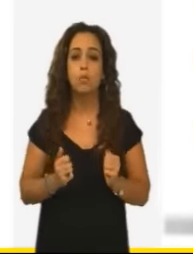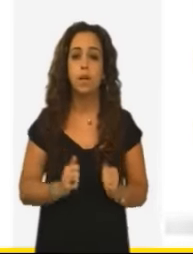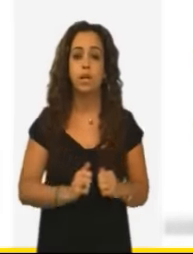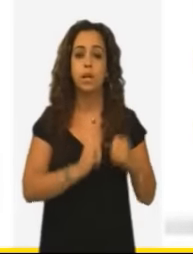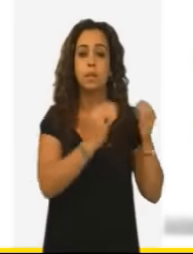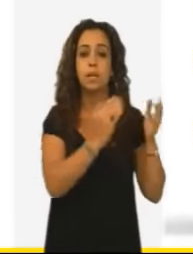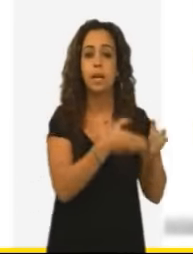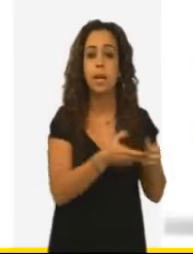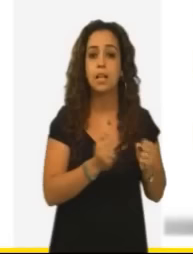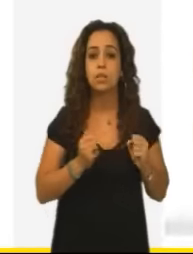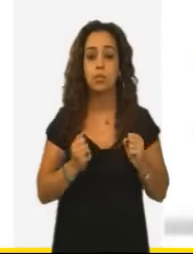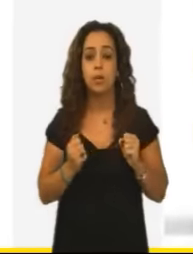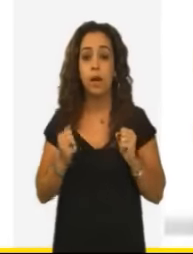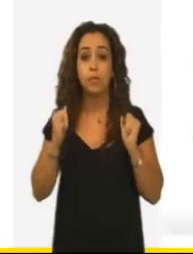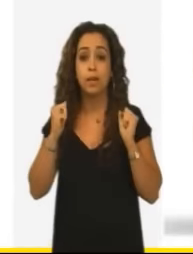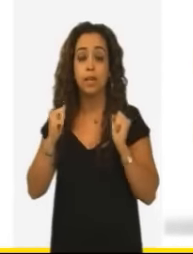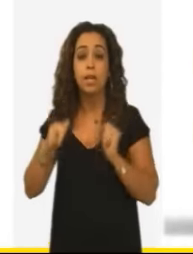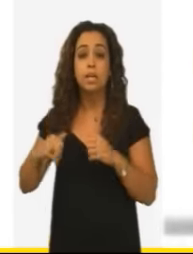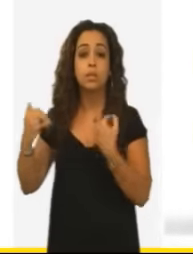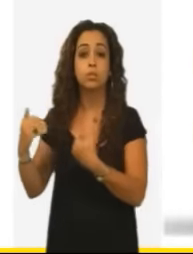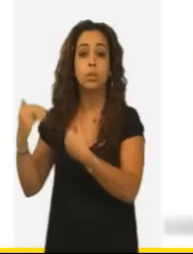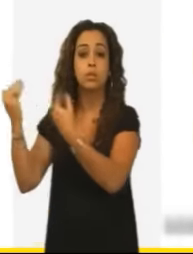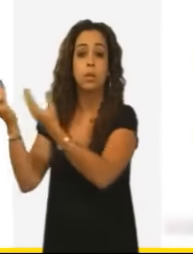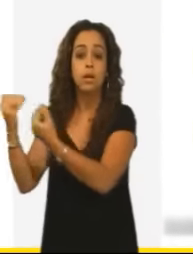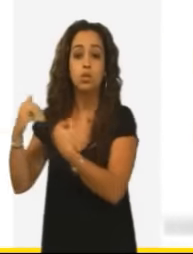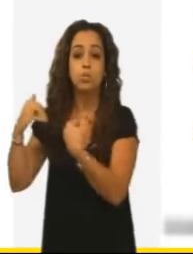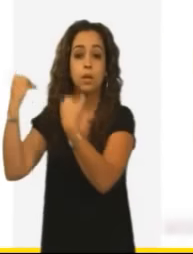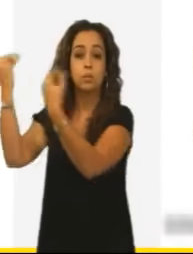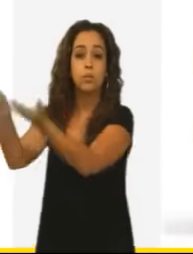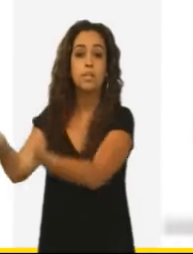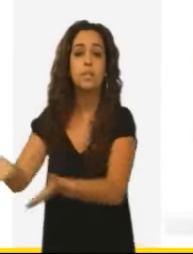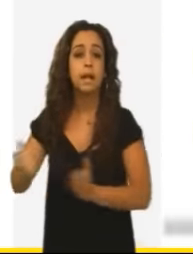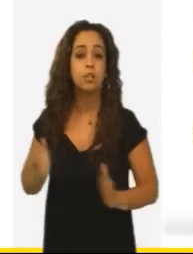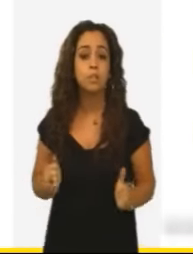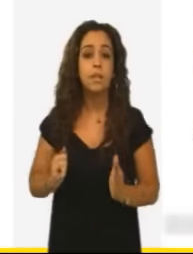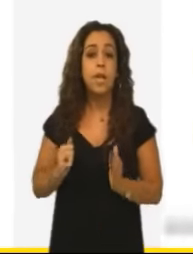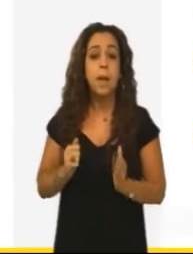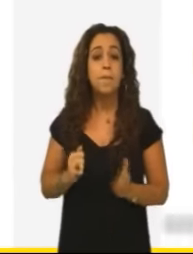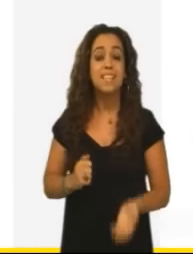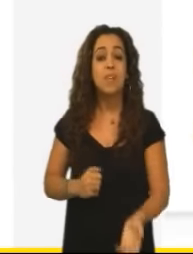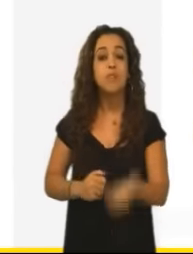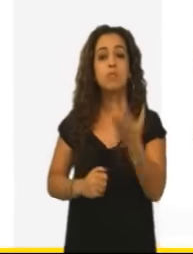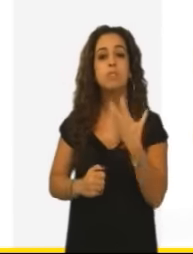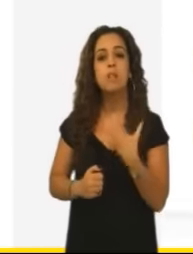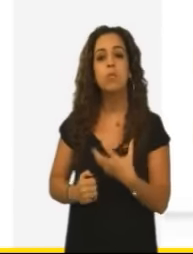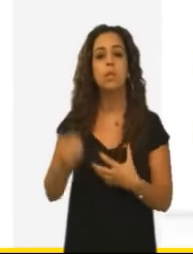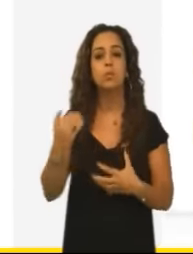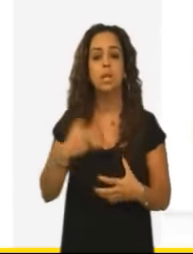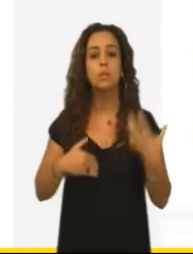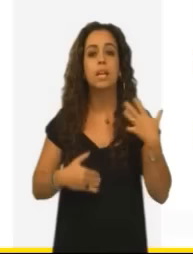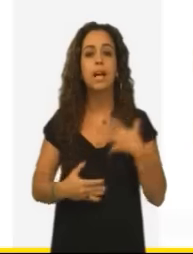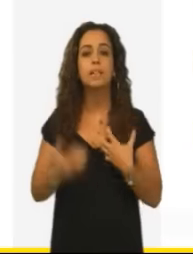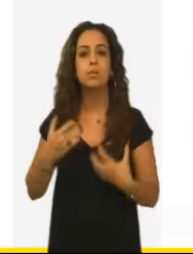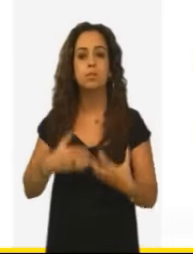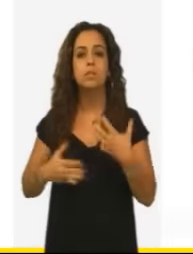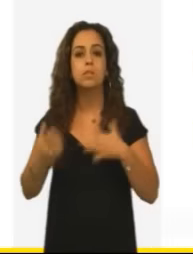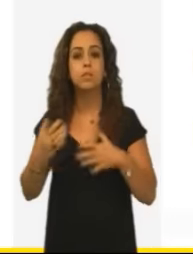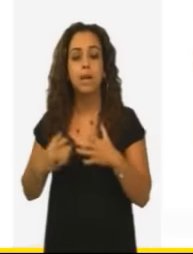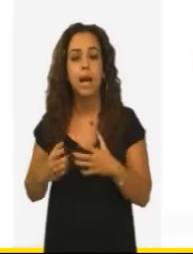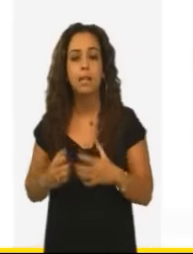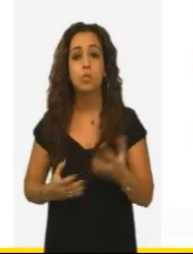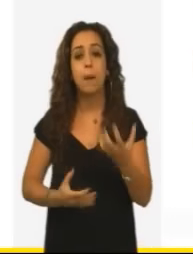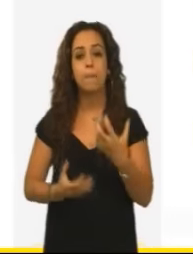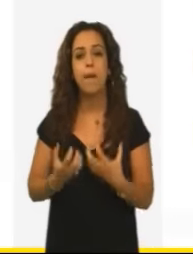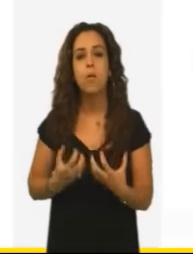curso, eu sou a Rafaela na minha casa, eu sou a Rafaela dentro de uma universidade. Mas a função que eu tenho em cada um